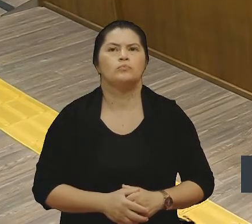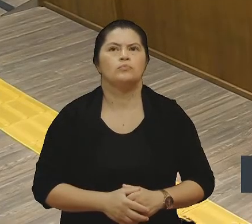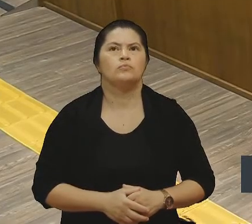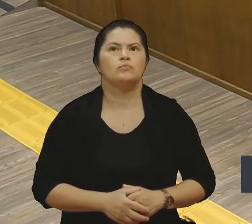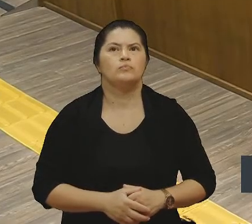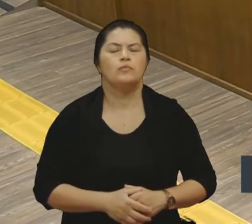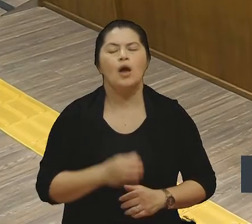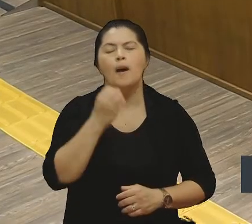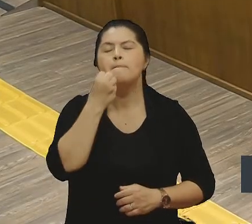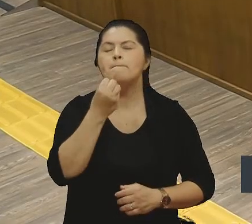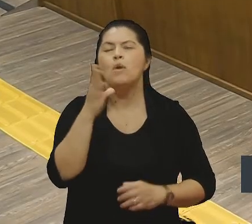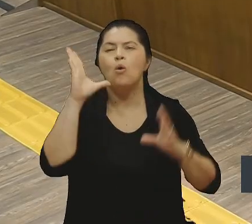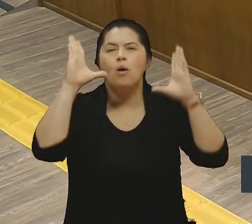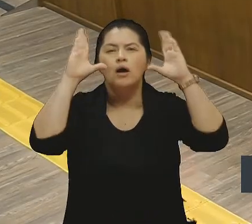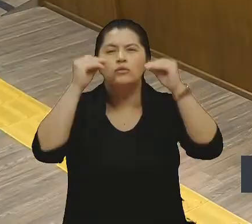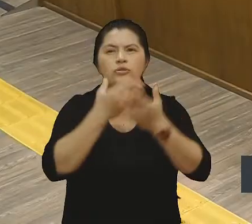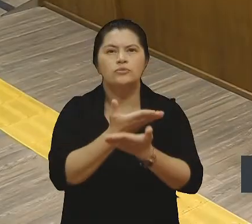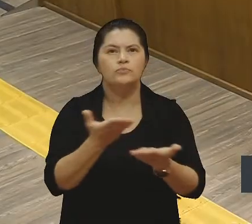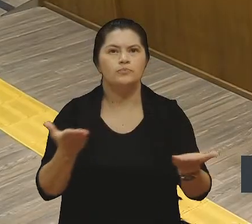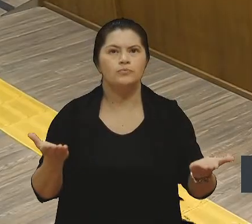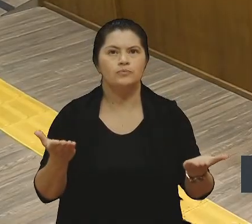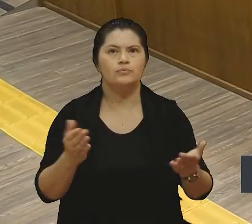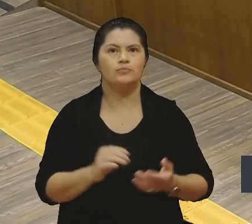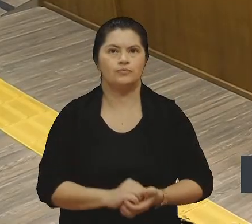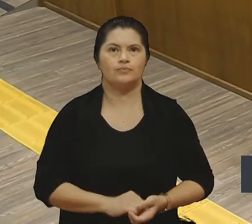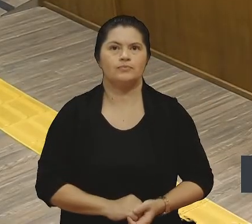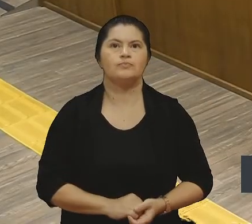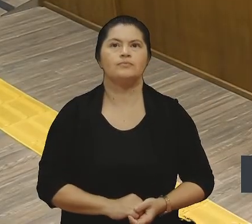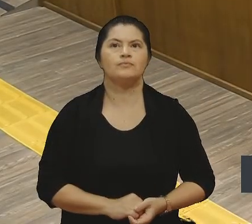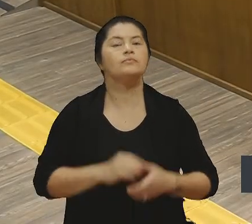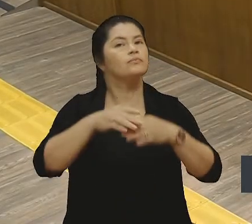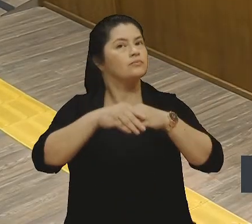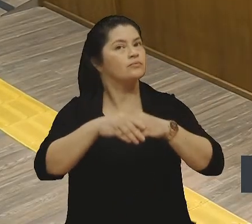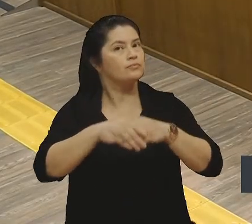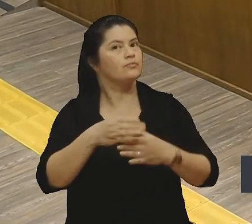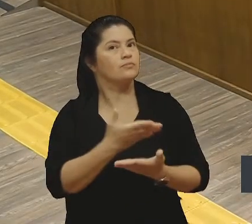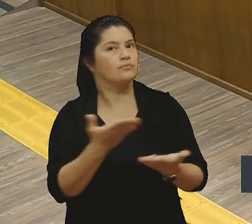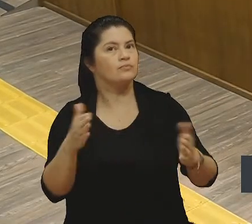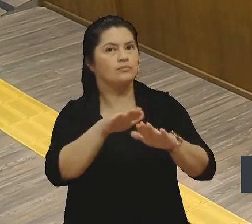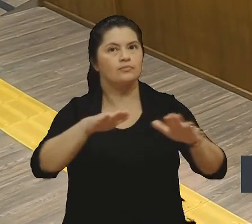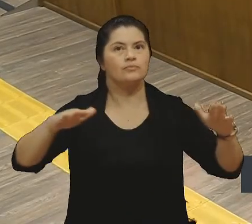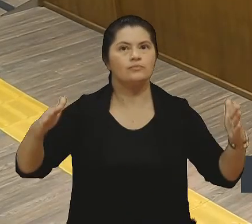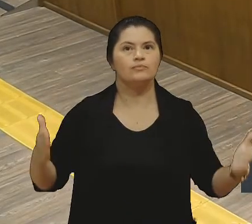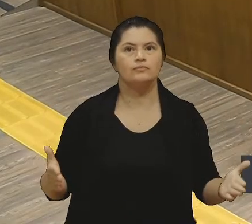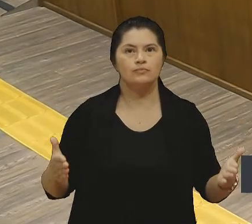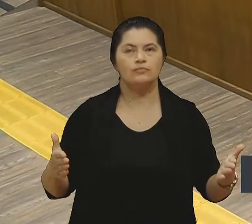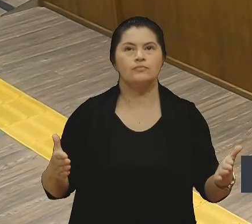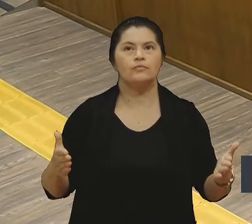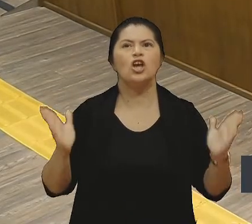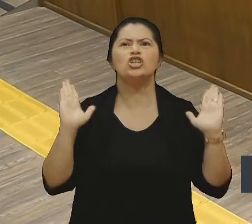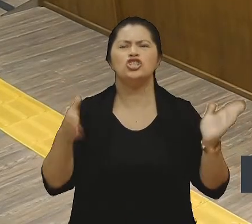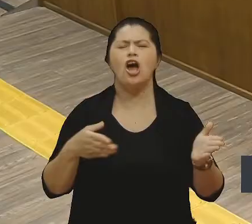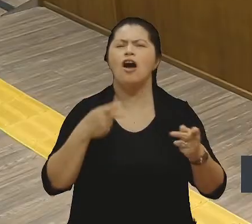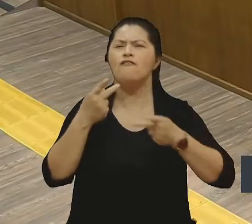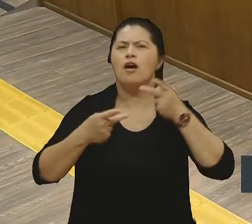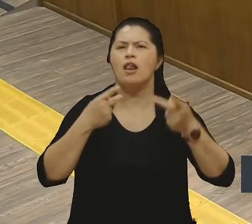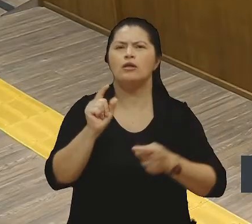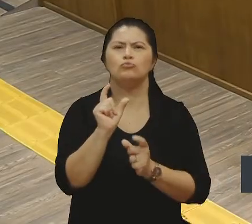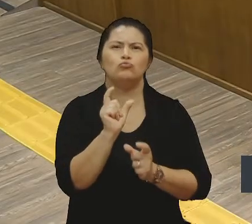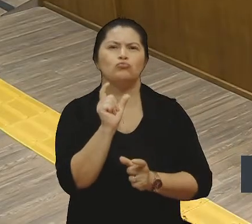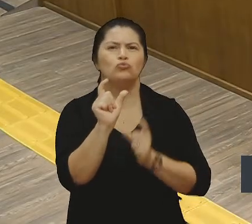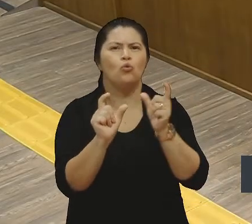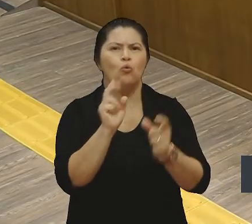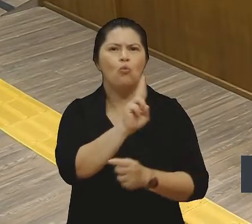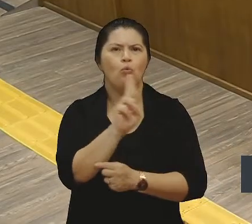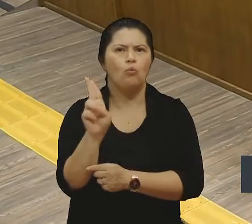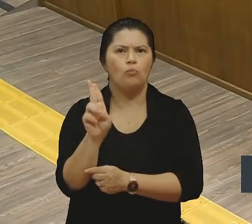Boa noite a todos. Olha só, cumprimento a todos na mesa, como todos já foram citados. Eu